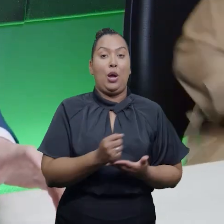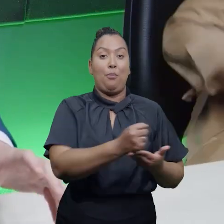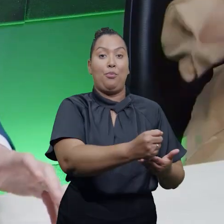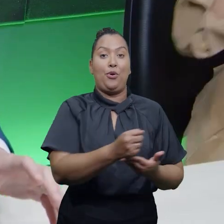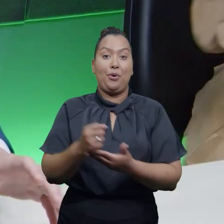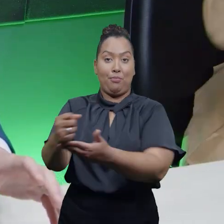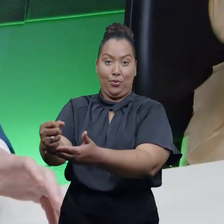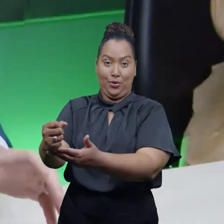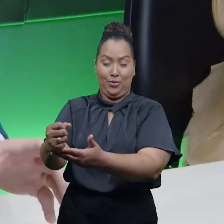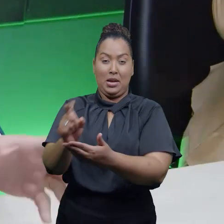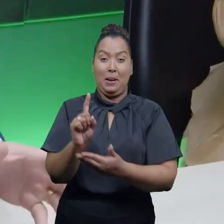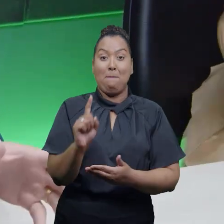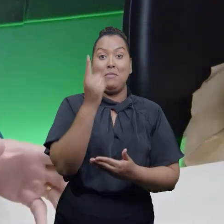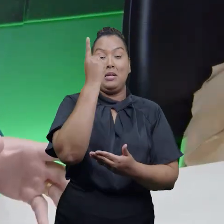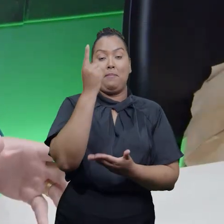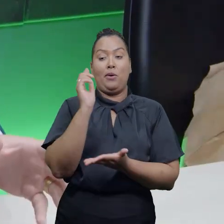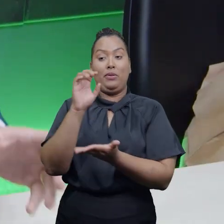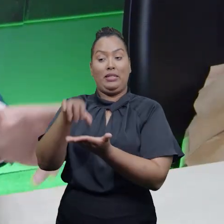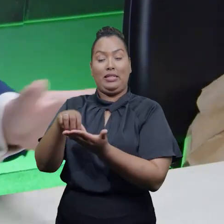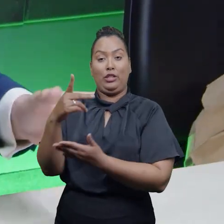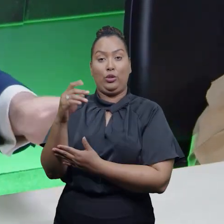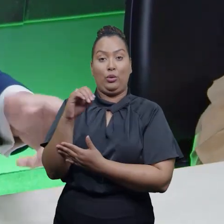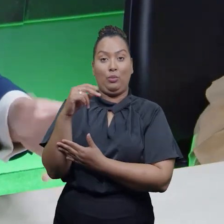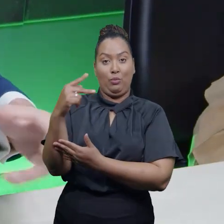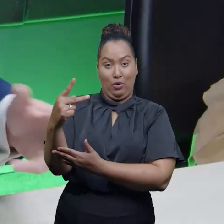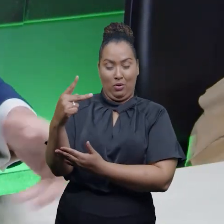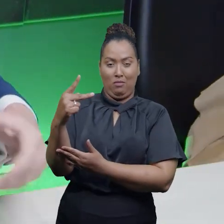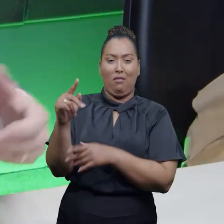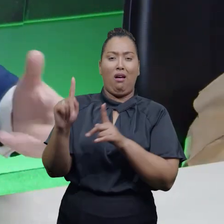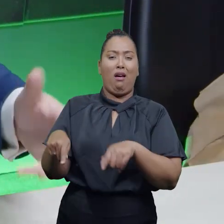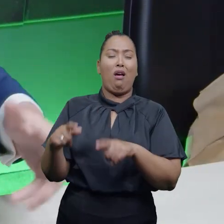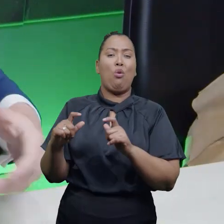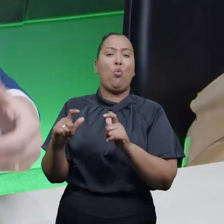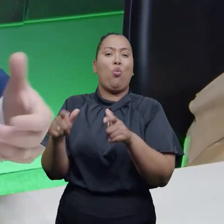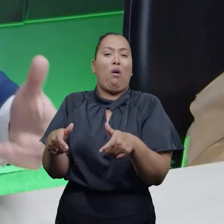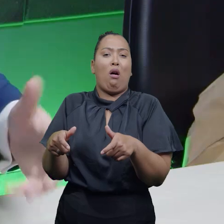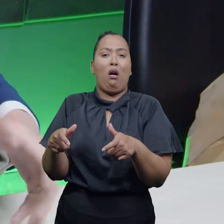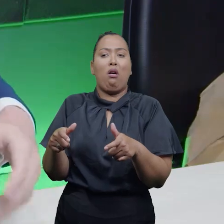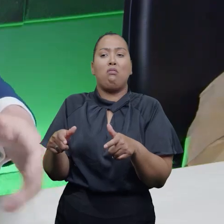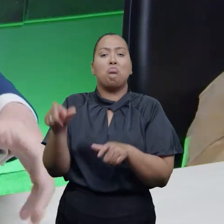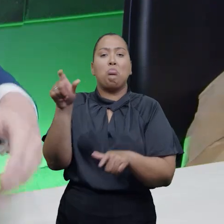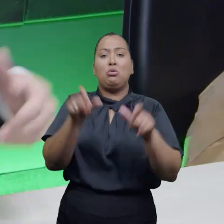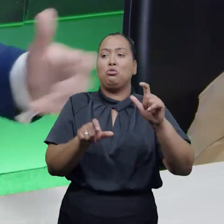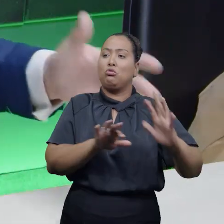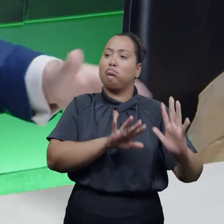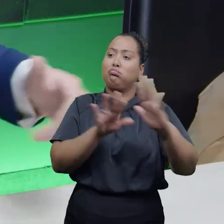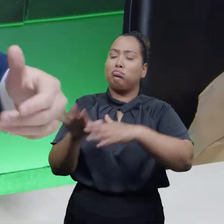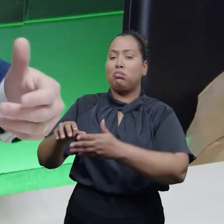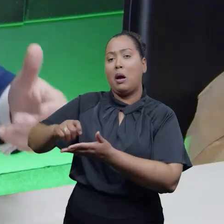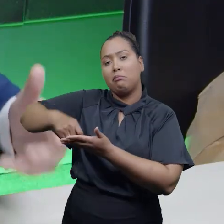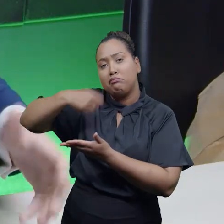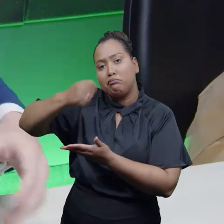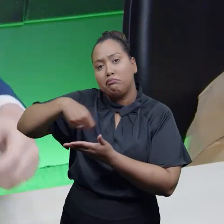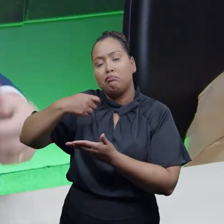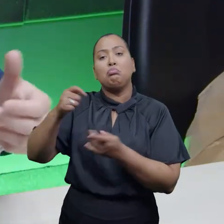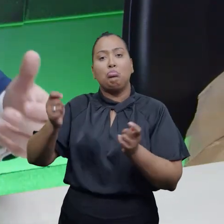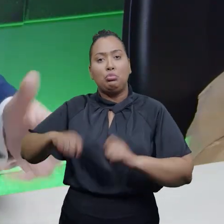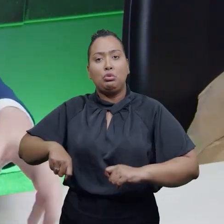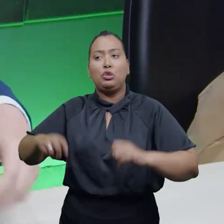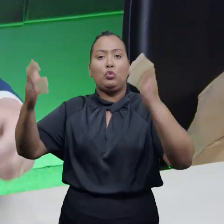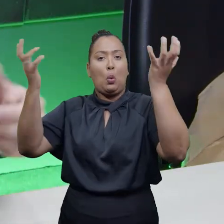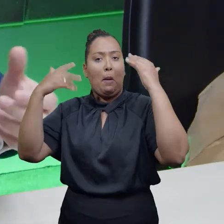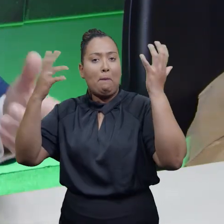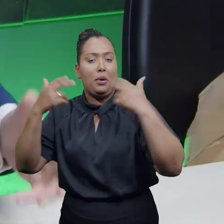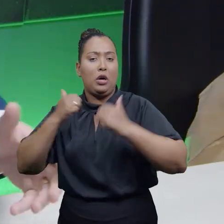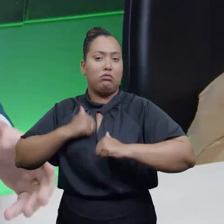digamos, elas são as portas de entrada, né? O Centro Pop como ali um local onde eles conseguem ter, como foi dito, uma alimentação,